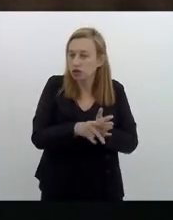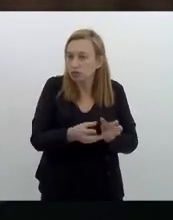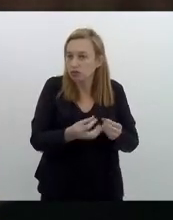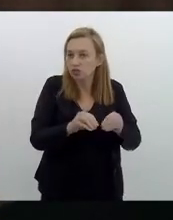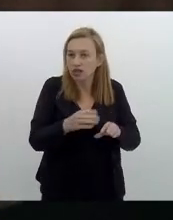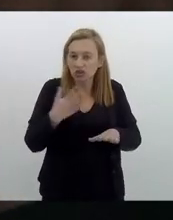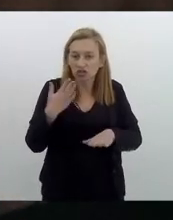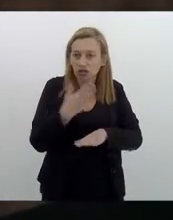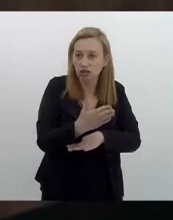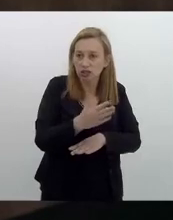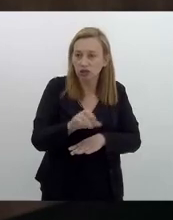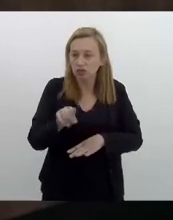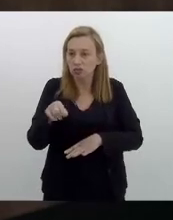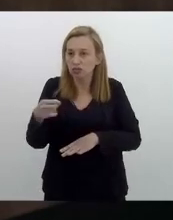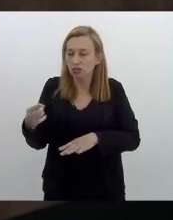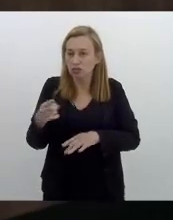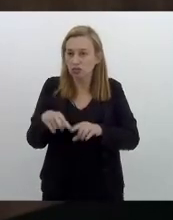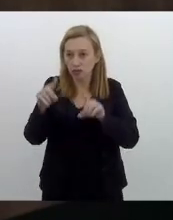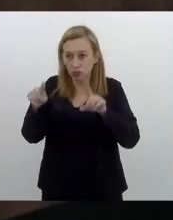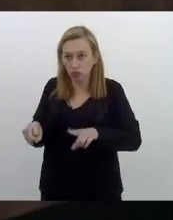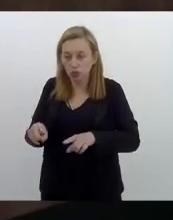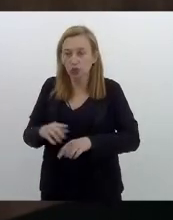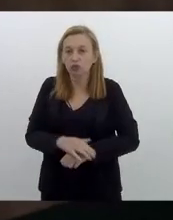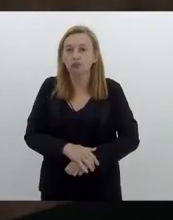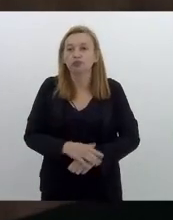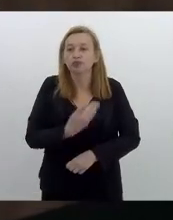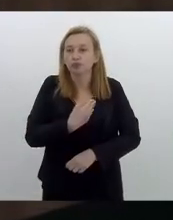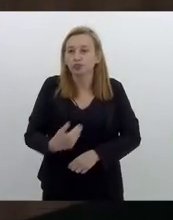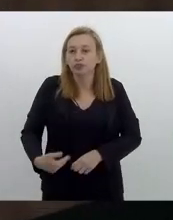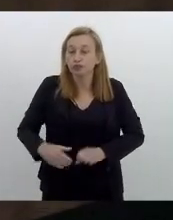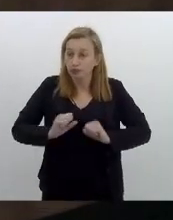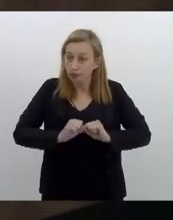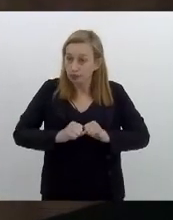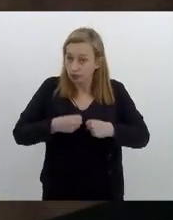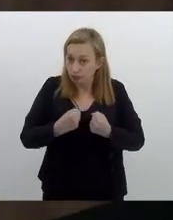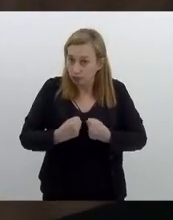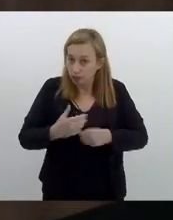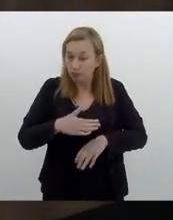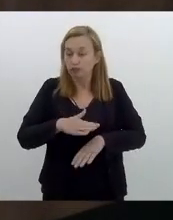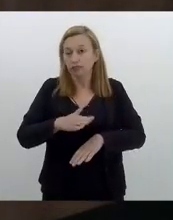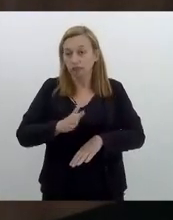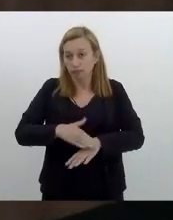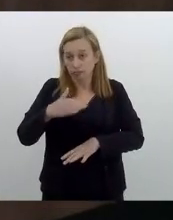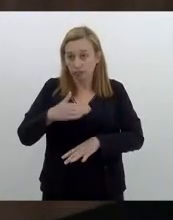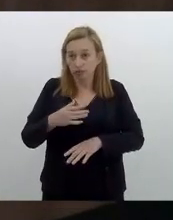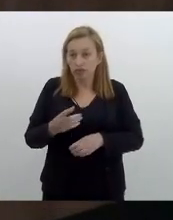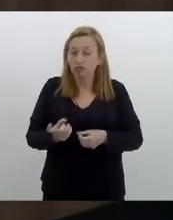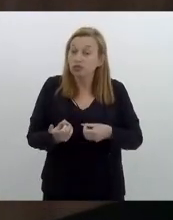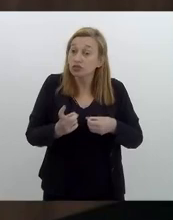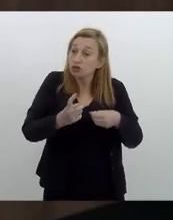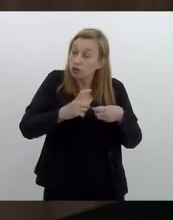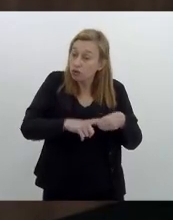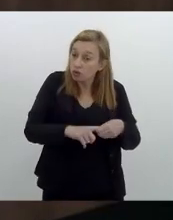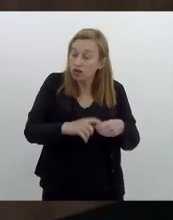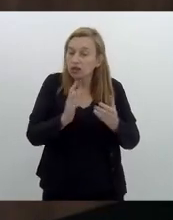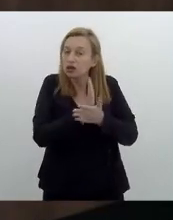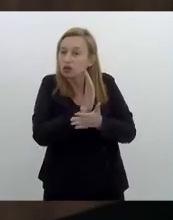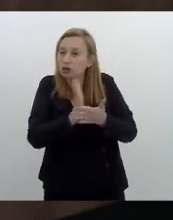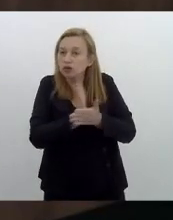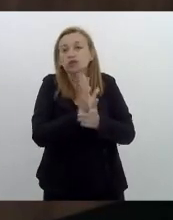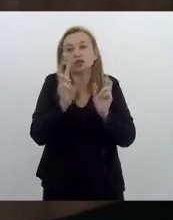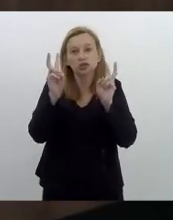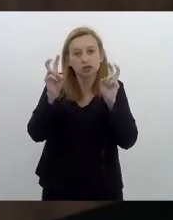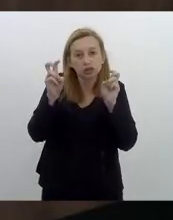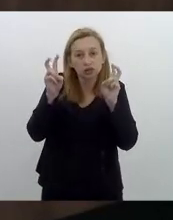Mais diretamente Os atuais servidores O governo Fez um esforço Maior De recuar Em alguns pontos